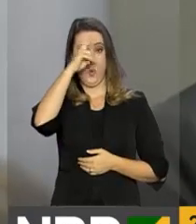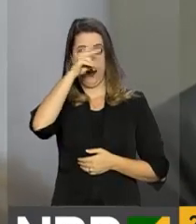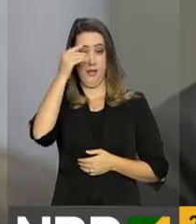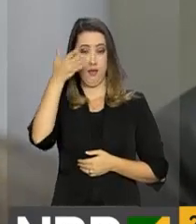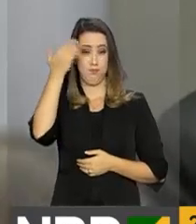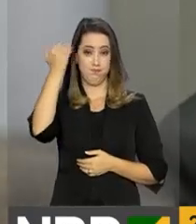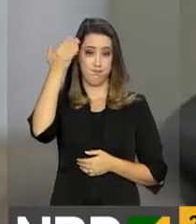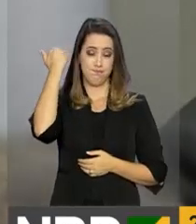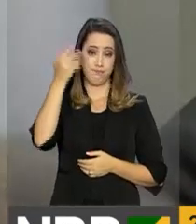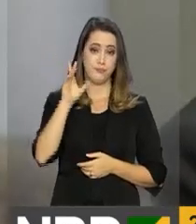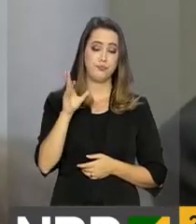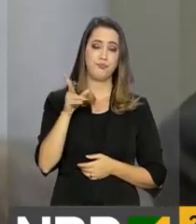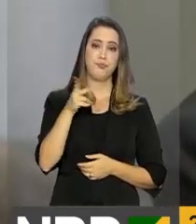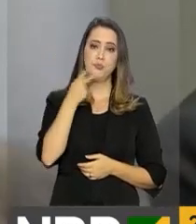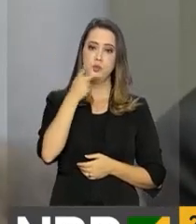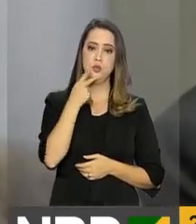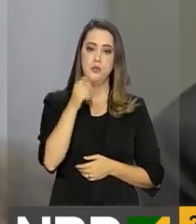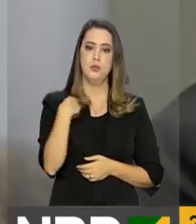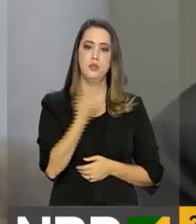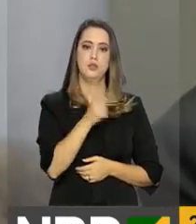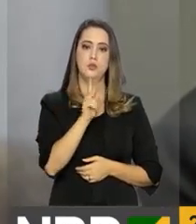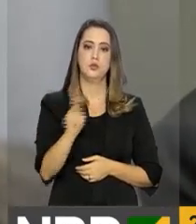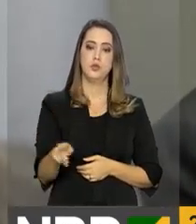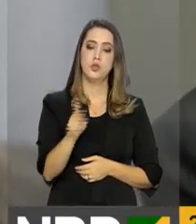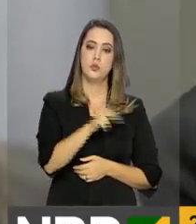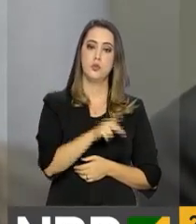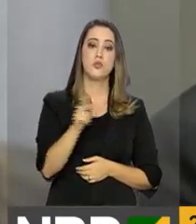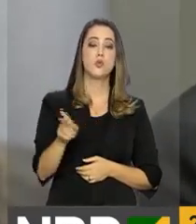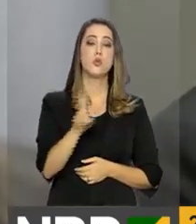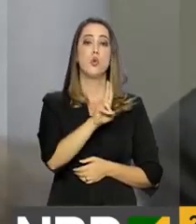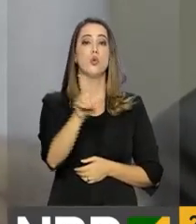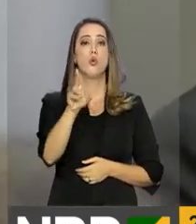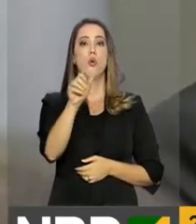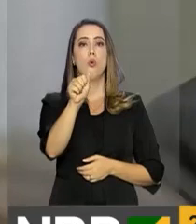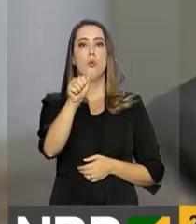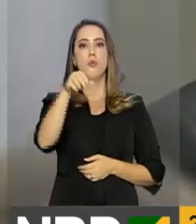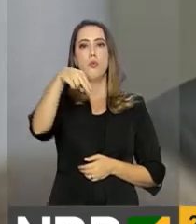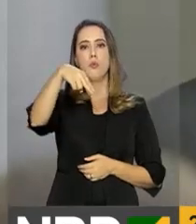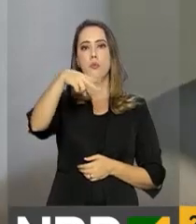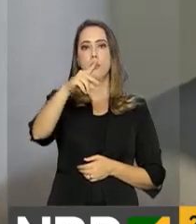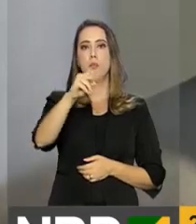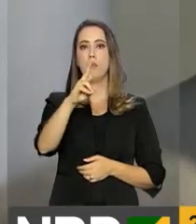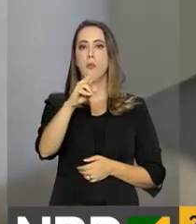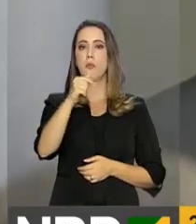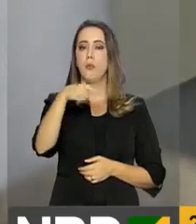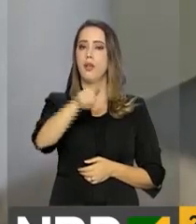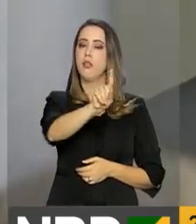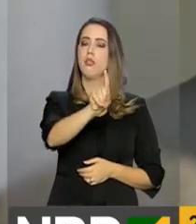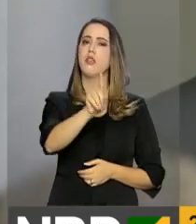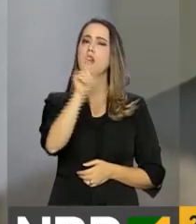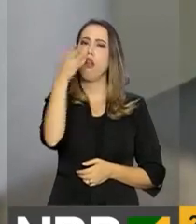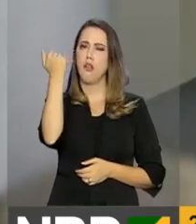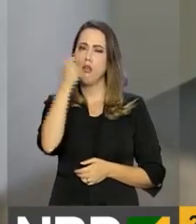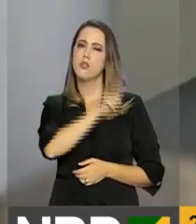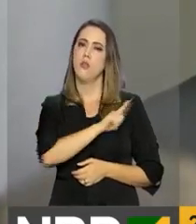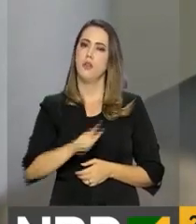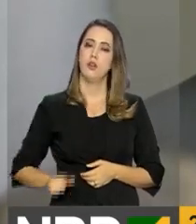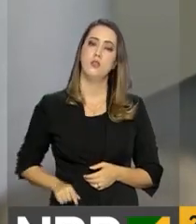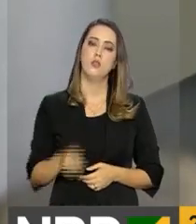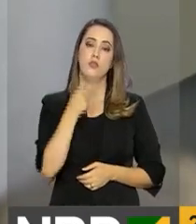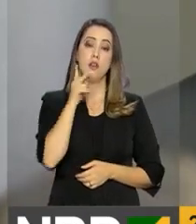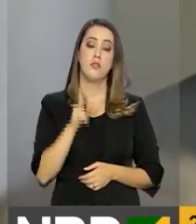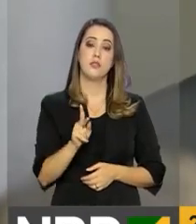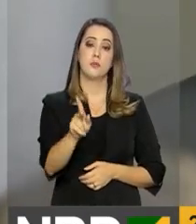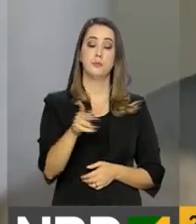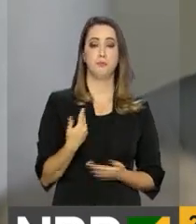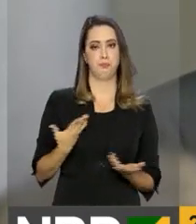uma expressão do nosso professor André Franco Montoro, que foi governador, e ele dizia com muita frequência, olha, na